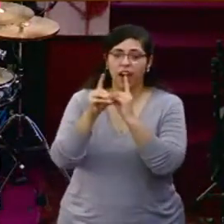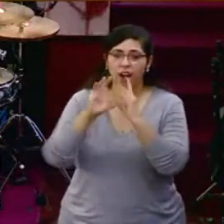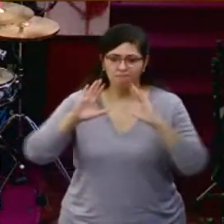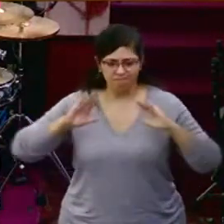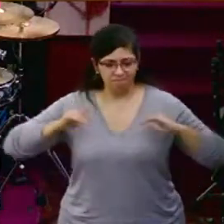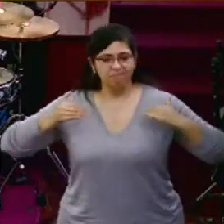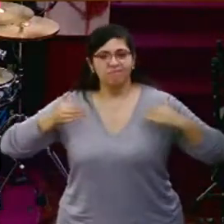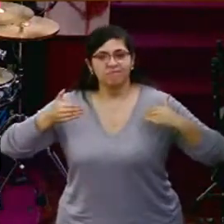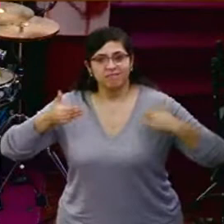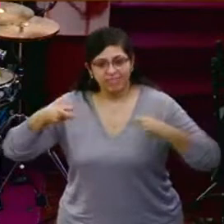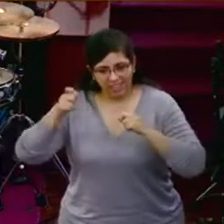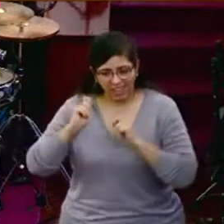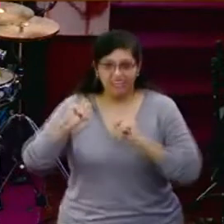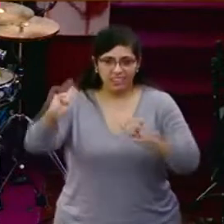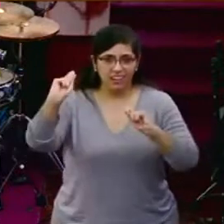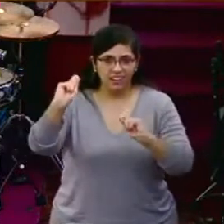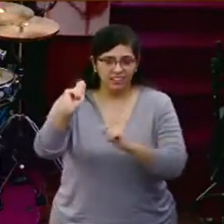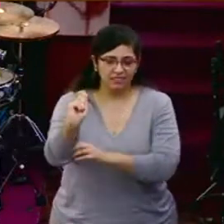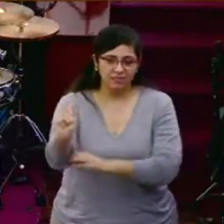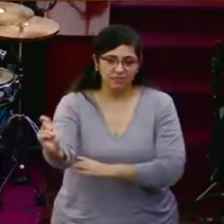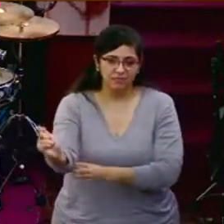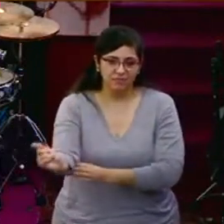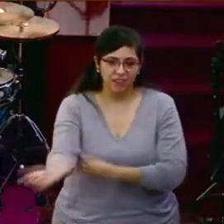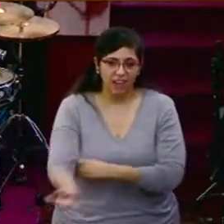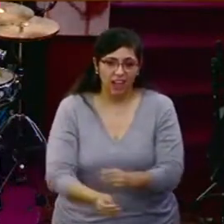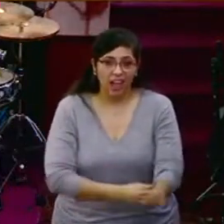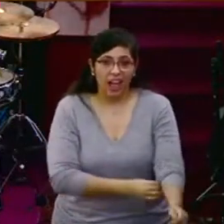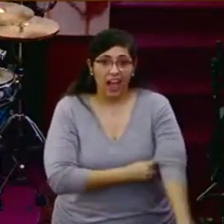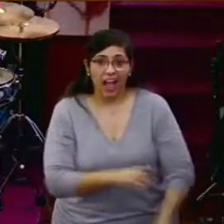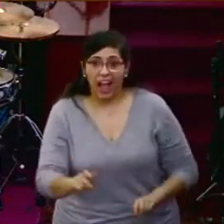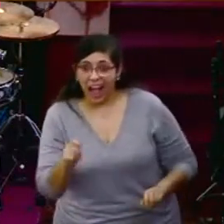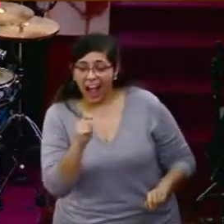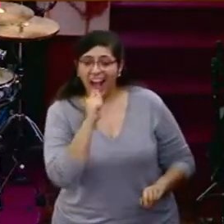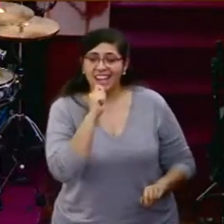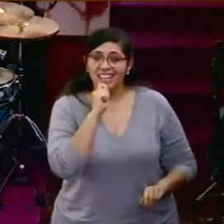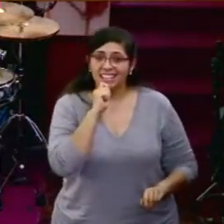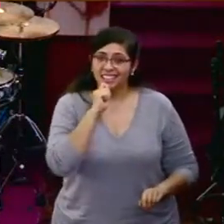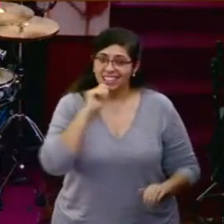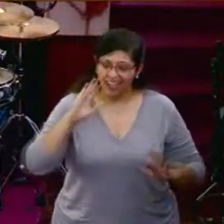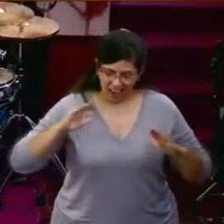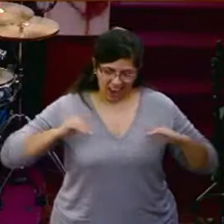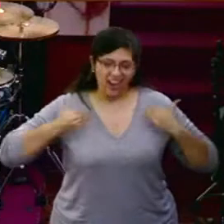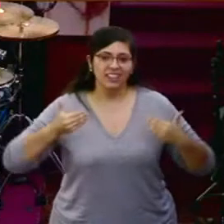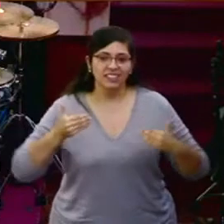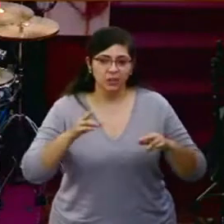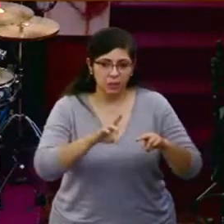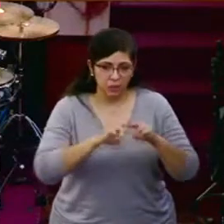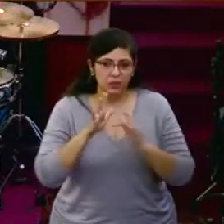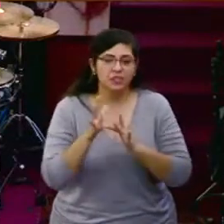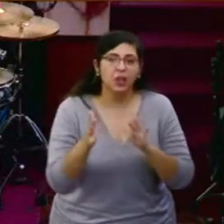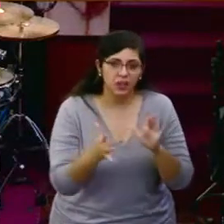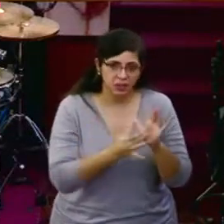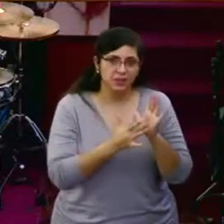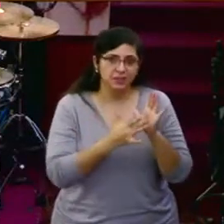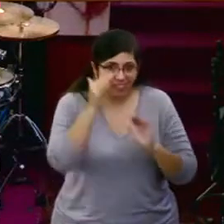energia para dizer apesar de alegria vamos nos senhor como viver